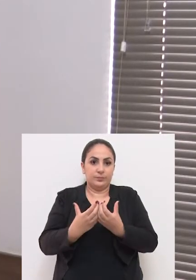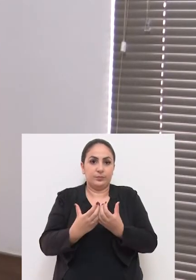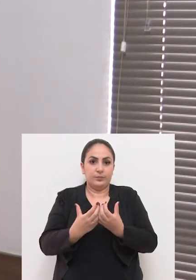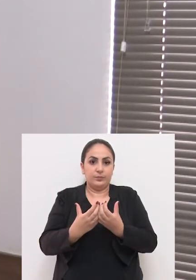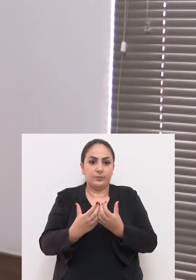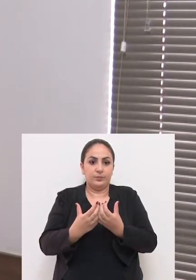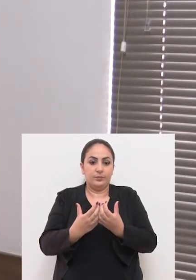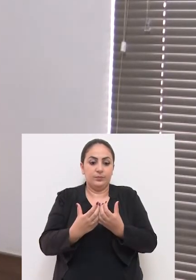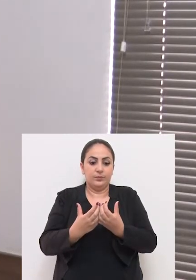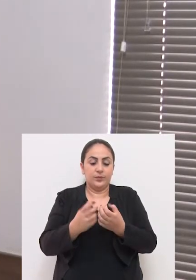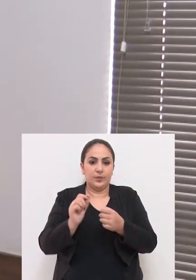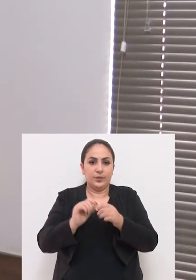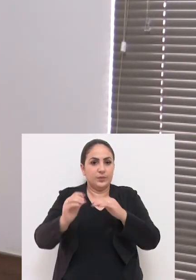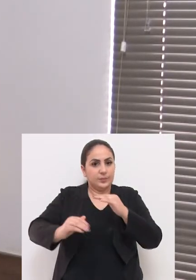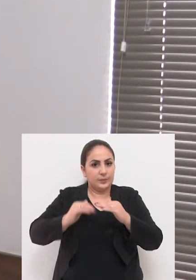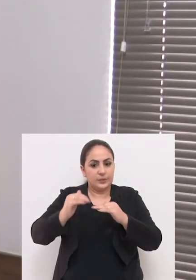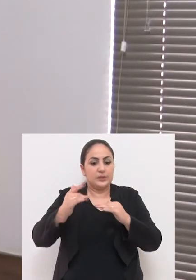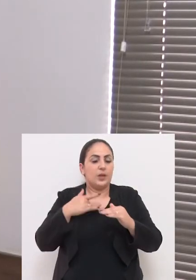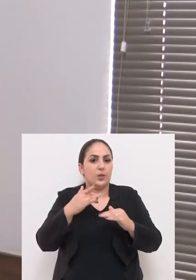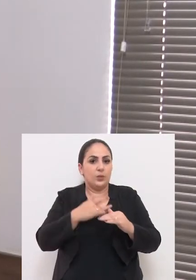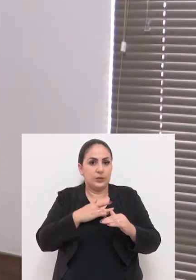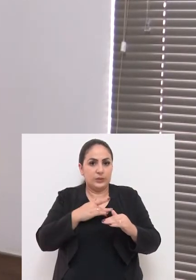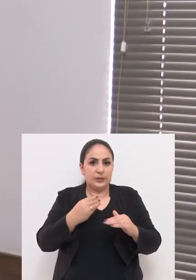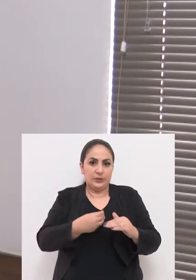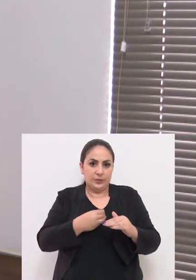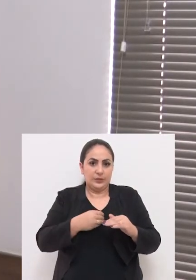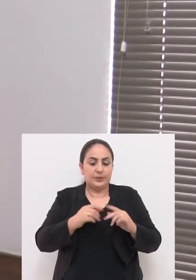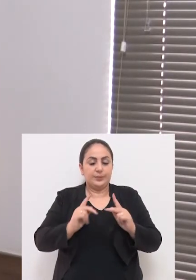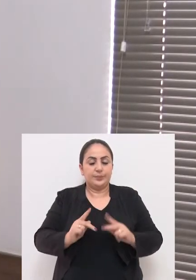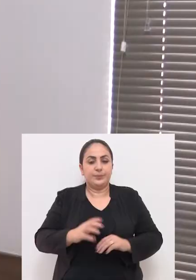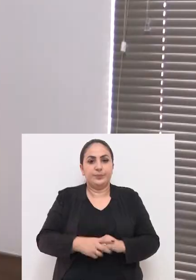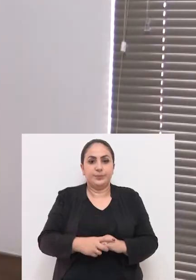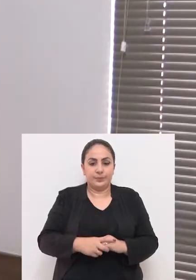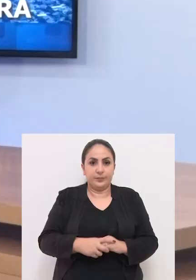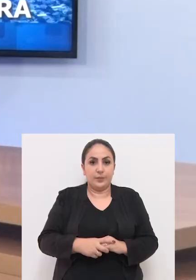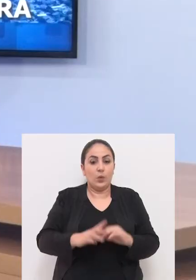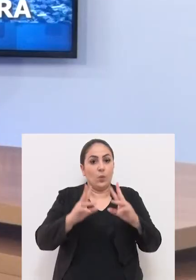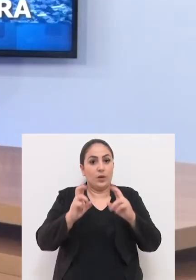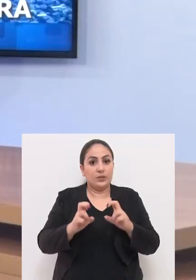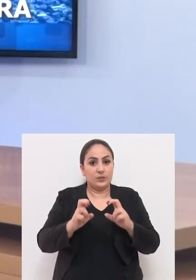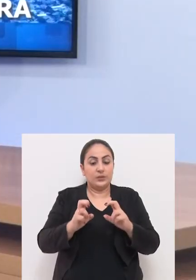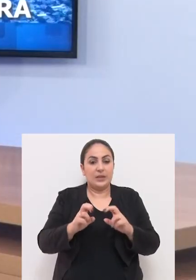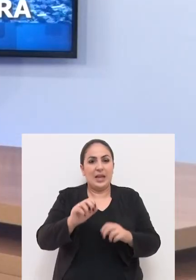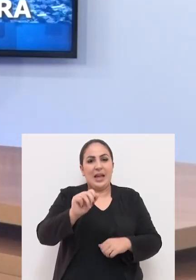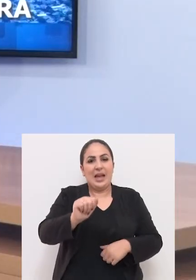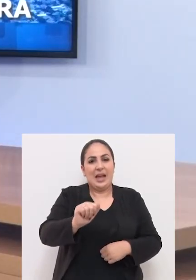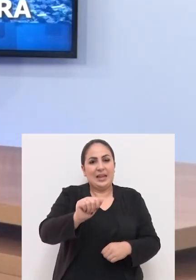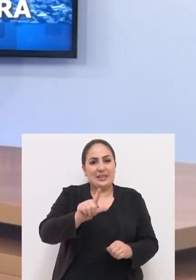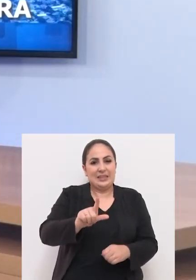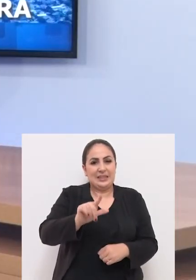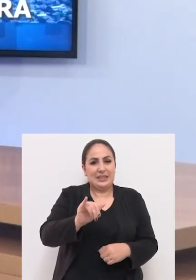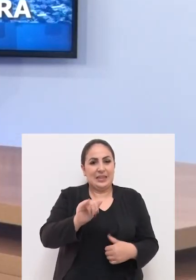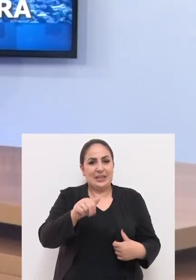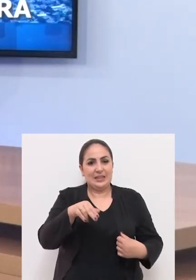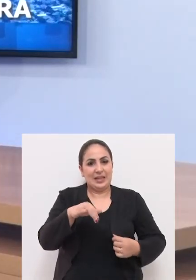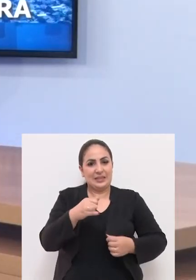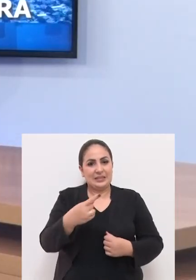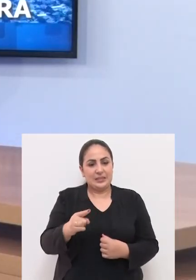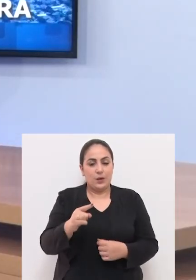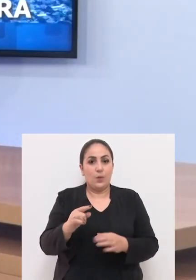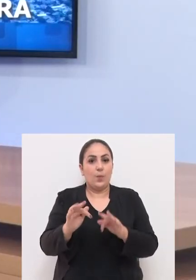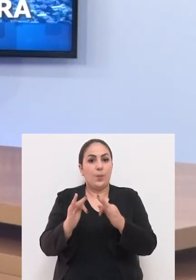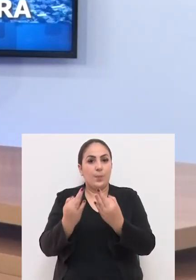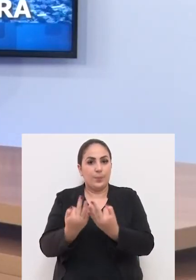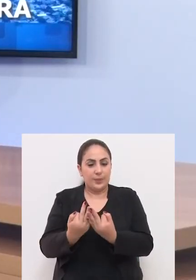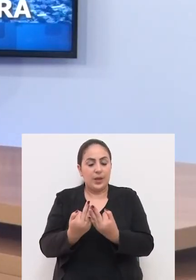essa comunidade eleve os seus patamares de saúde e de vida, nós faremos. O tema da alienação parental